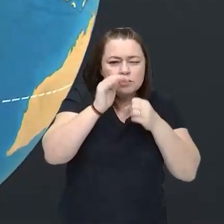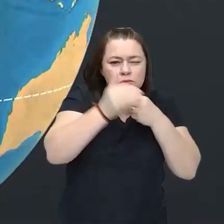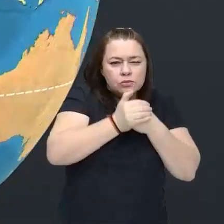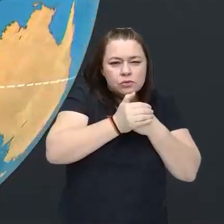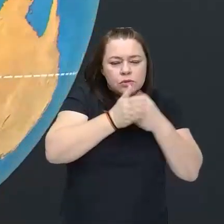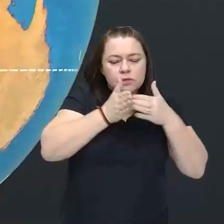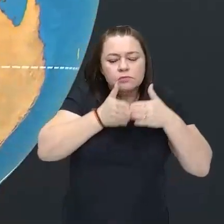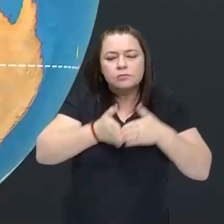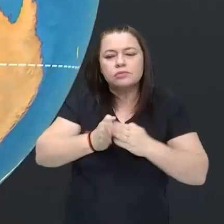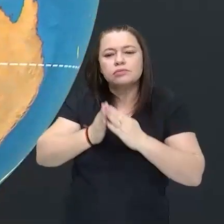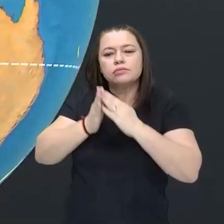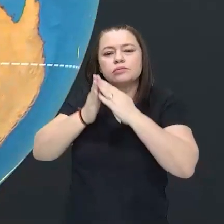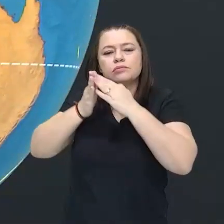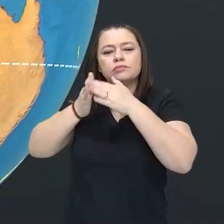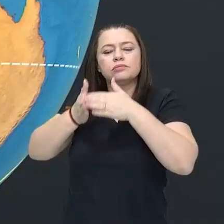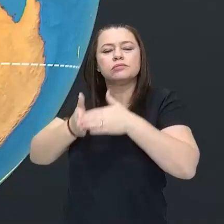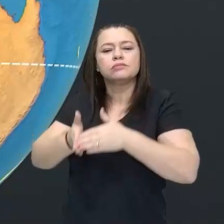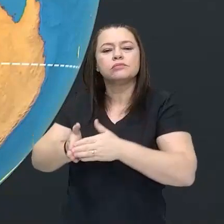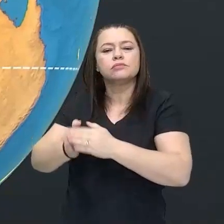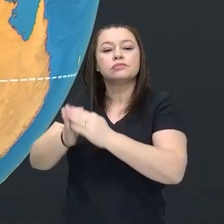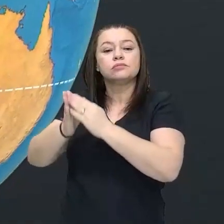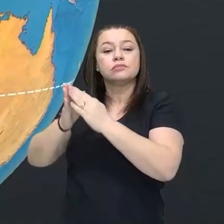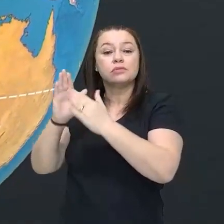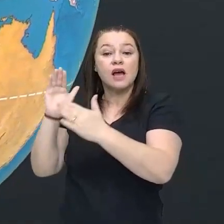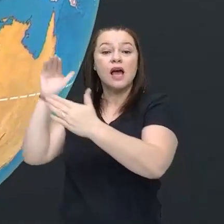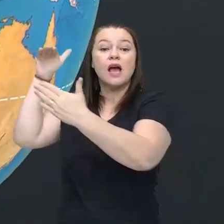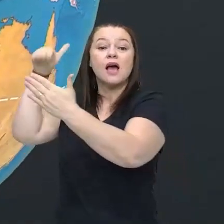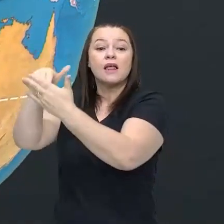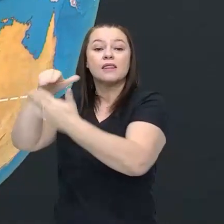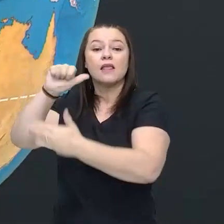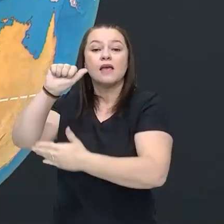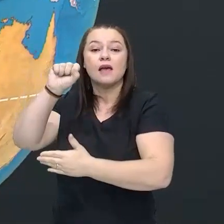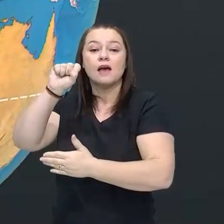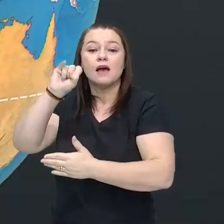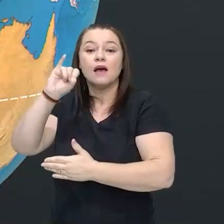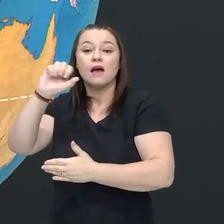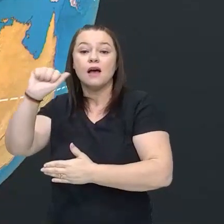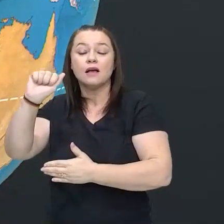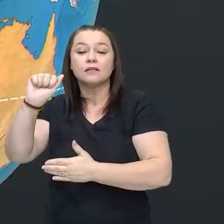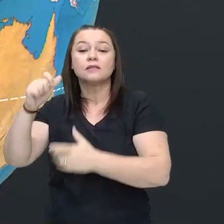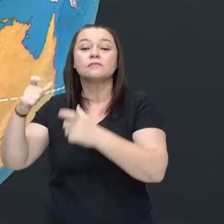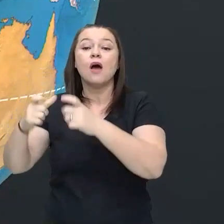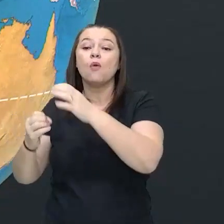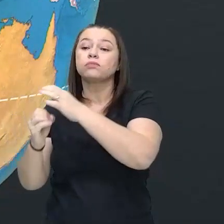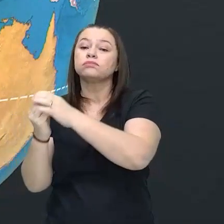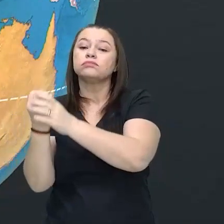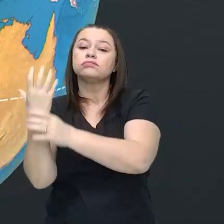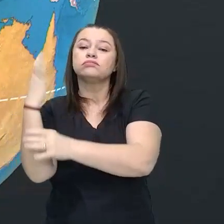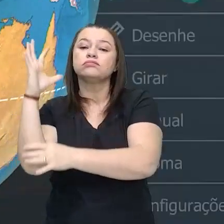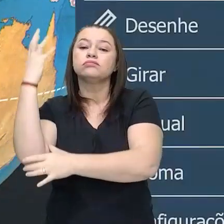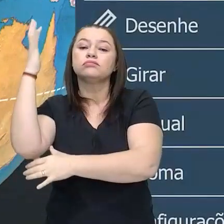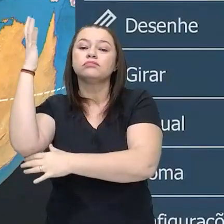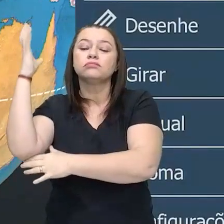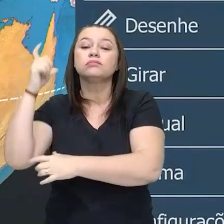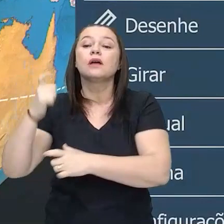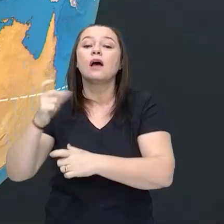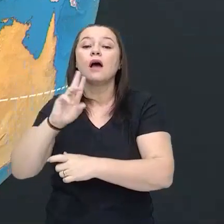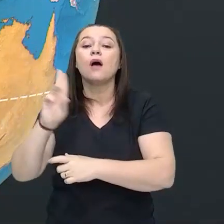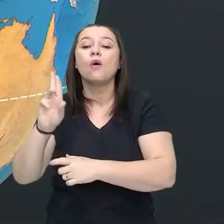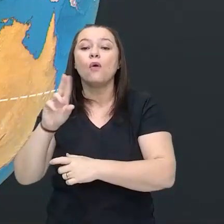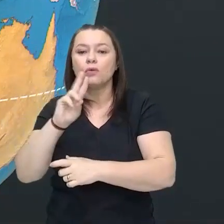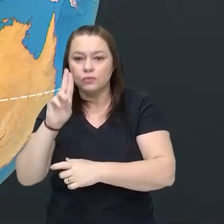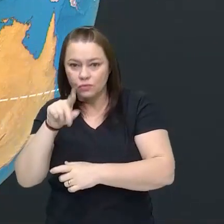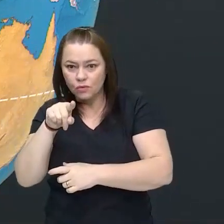Levou as sementes para o continente asiático. E as sementes se desenvolveram, sabe aonde? nesse país aí. Tá vendo o nome na